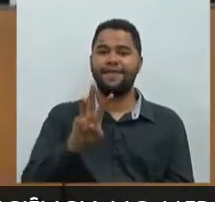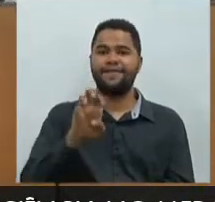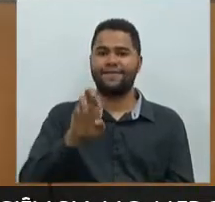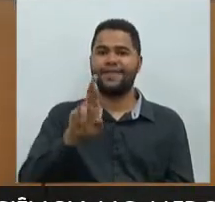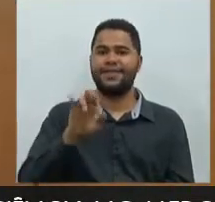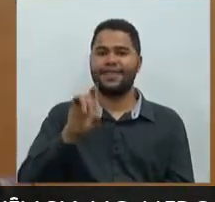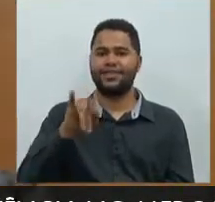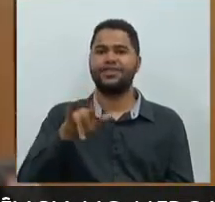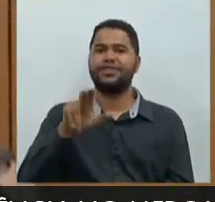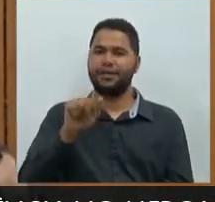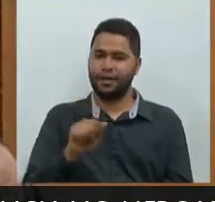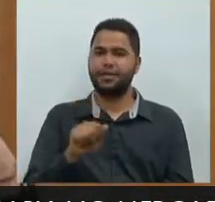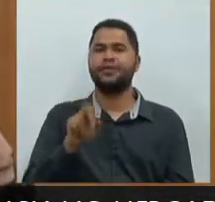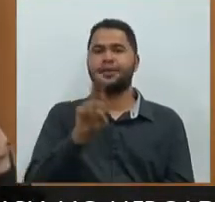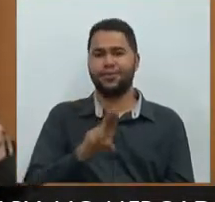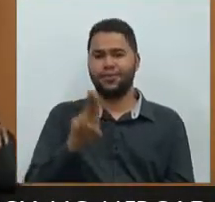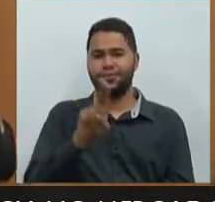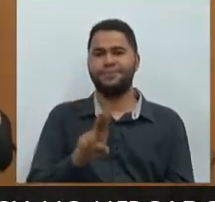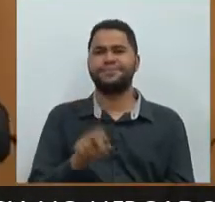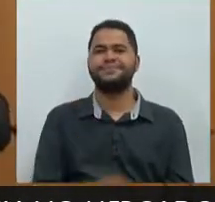também fazer o uso da palavra.